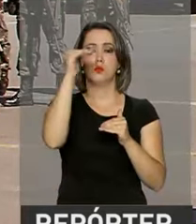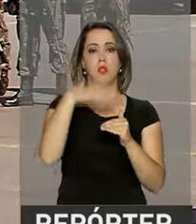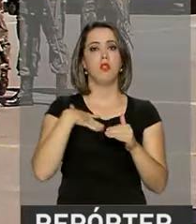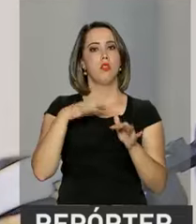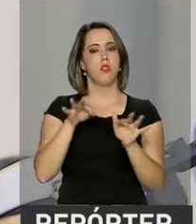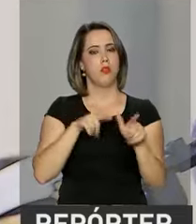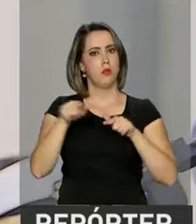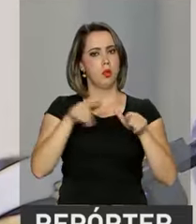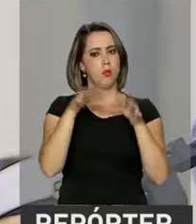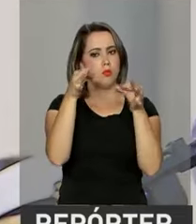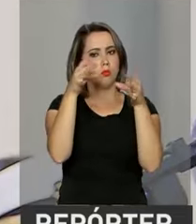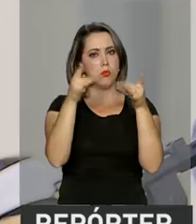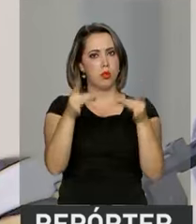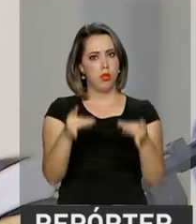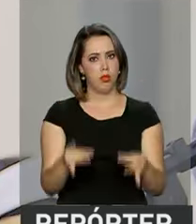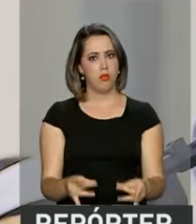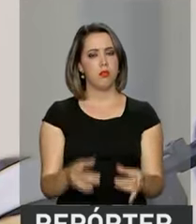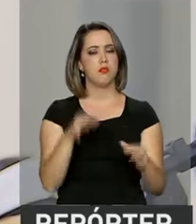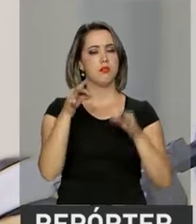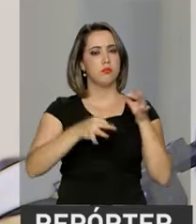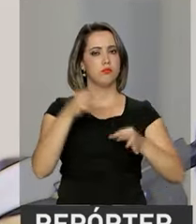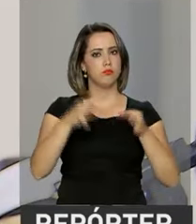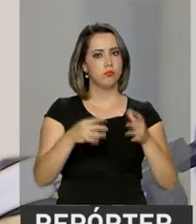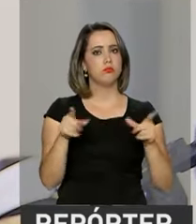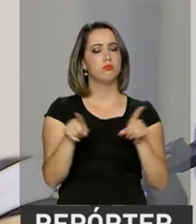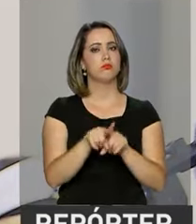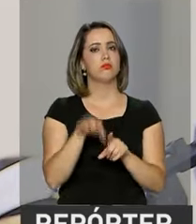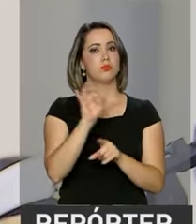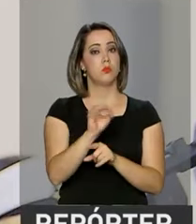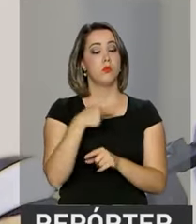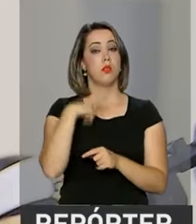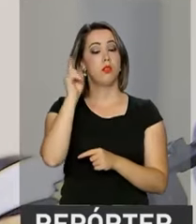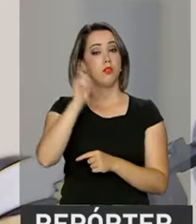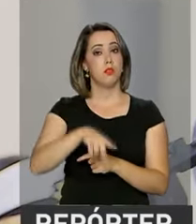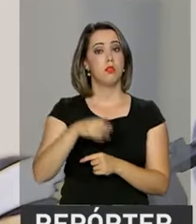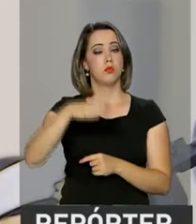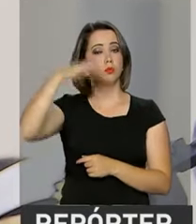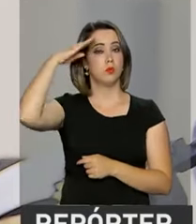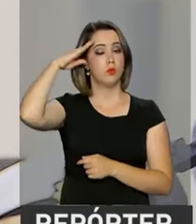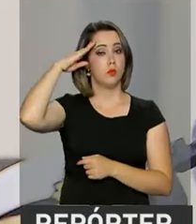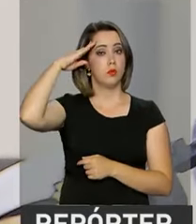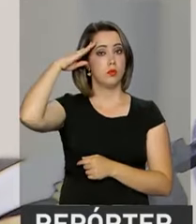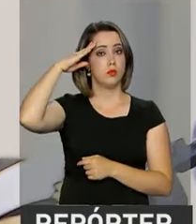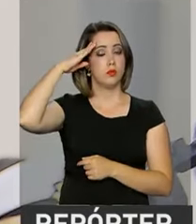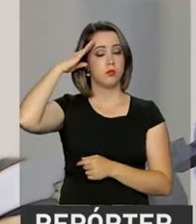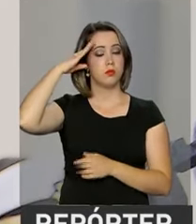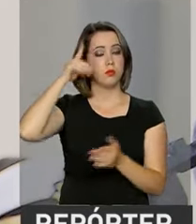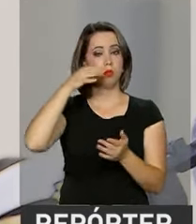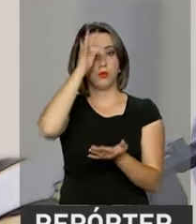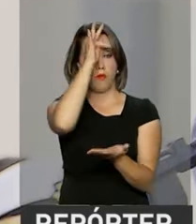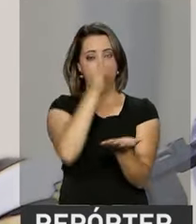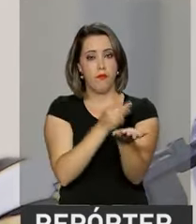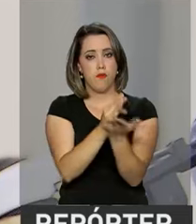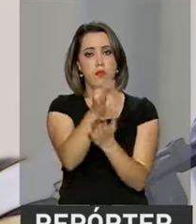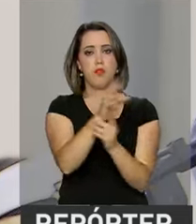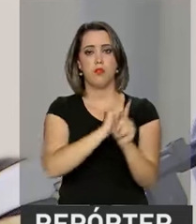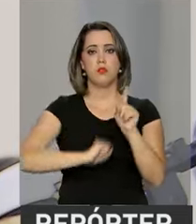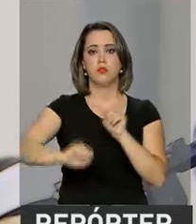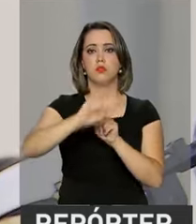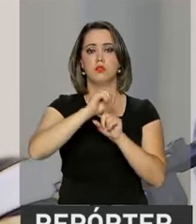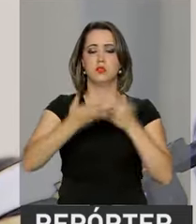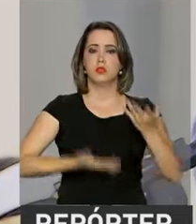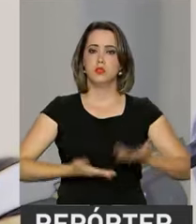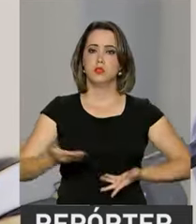disciplina como preceitos fundamentais de um exército verdadeiramente leal à sociedade a que